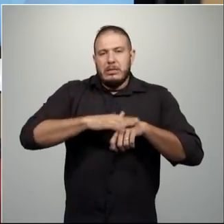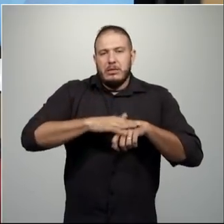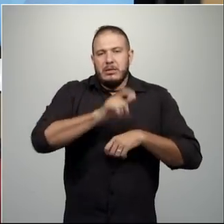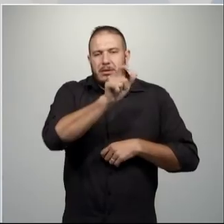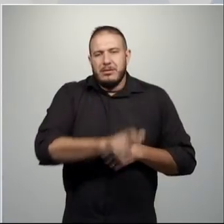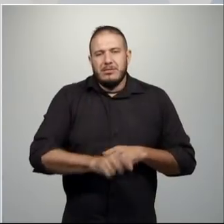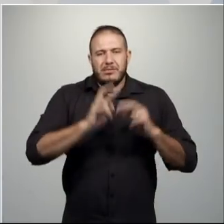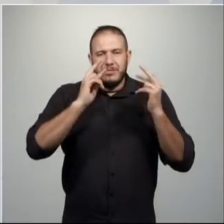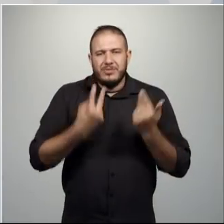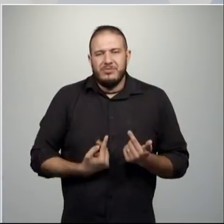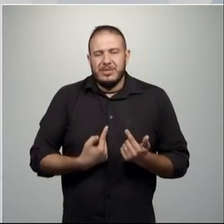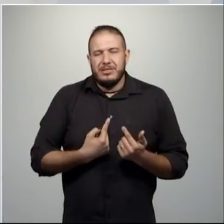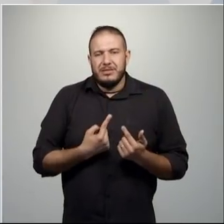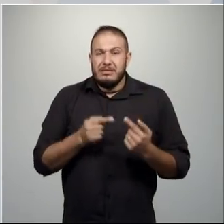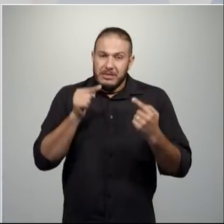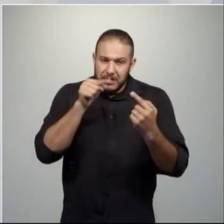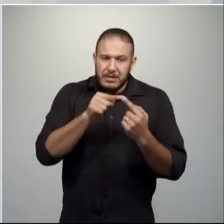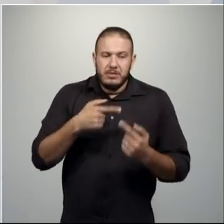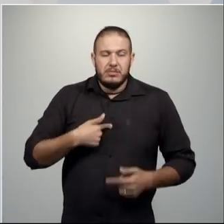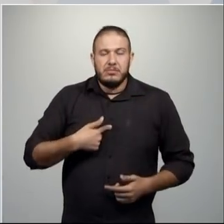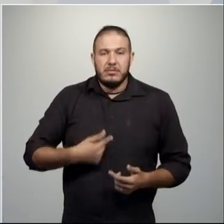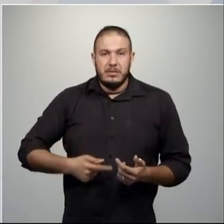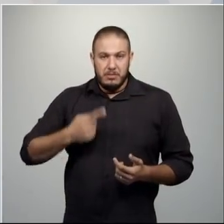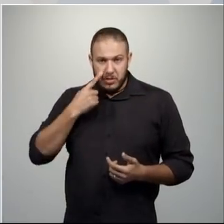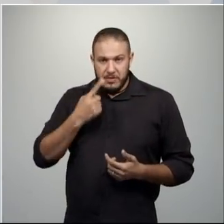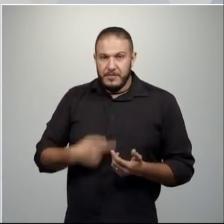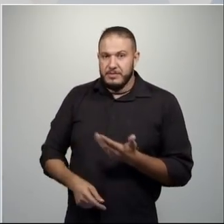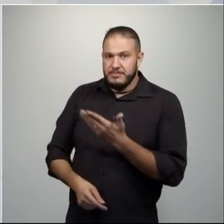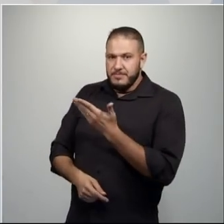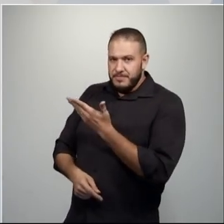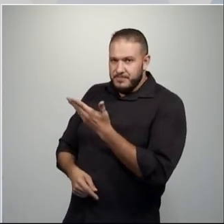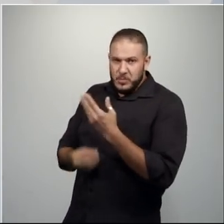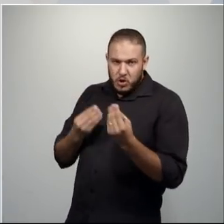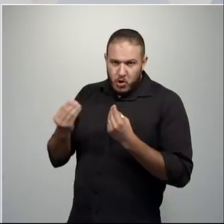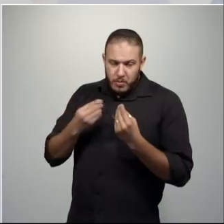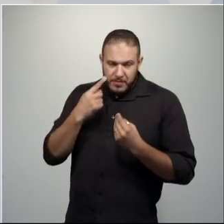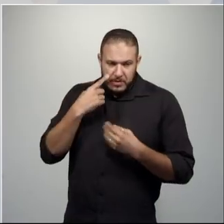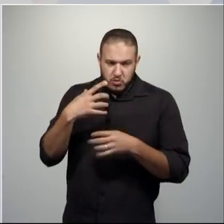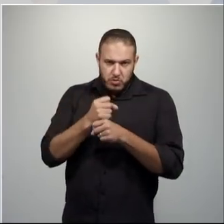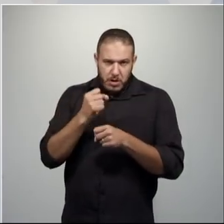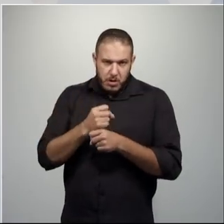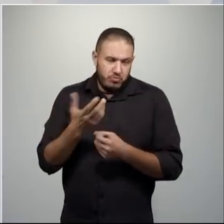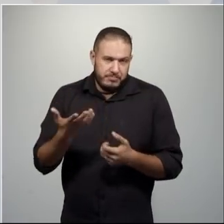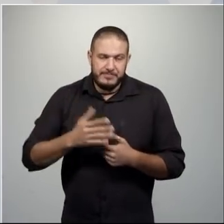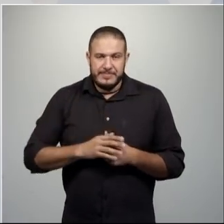referência aqui você pode ver como eles fazem o cálculo especificamente